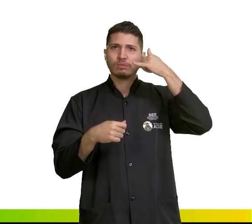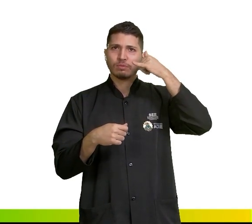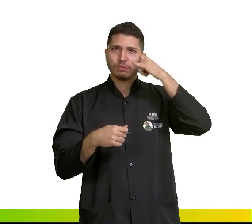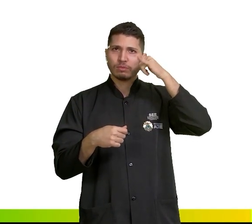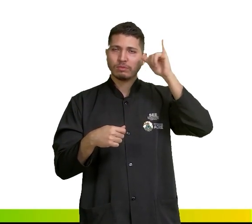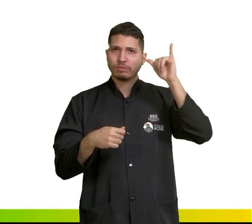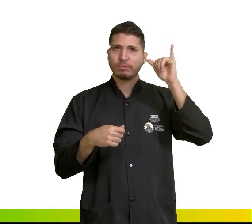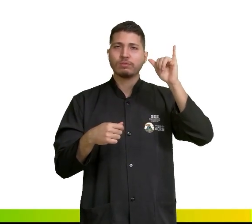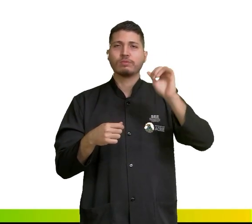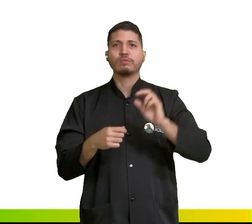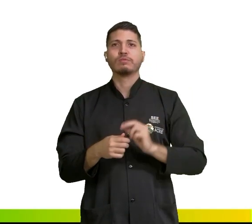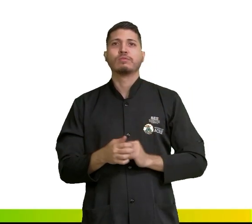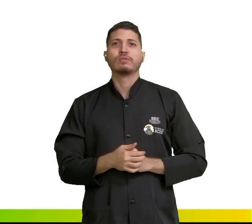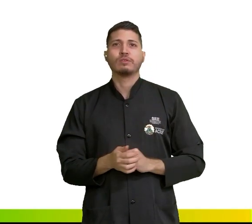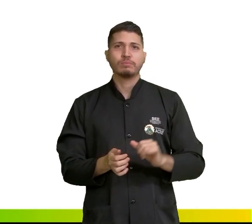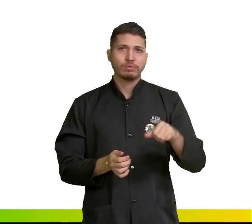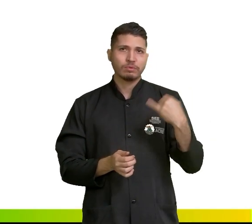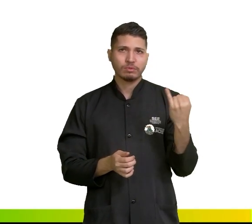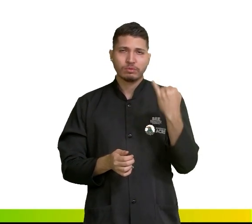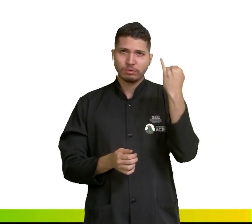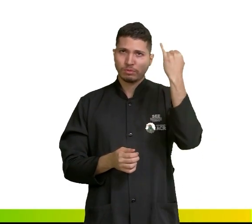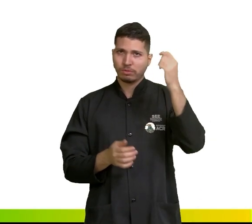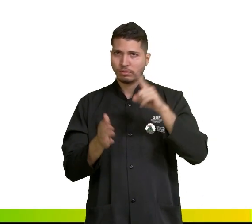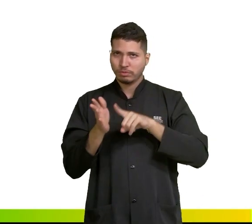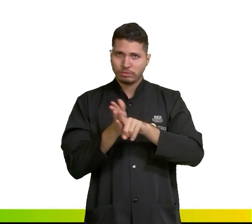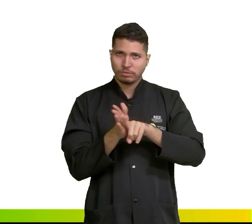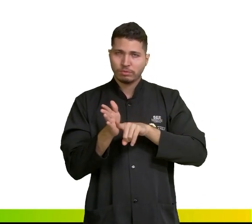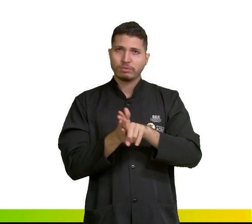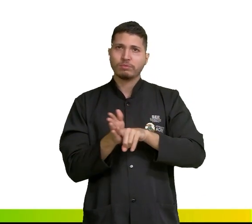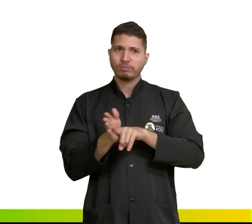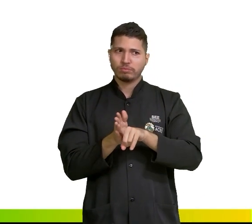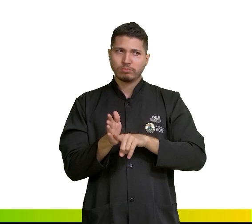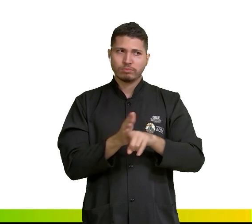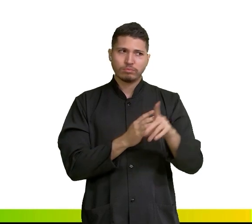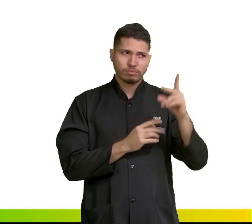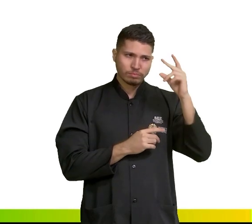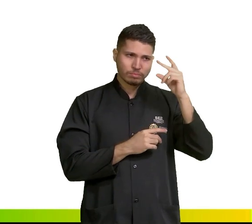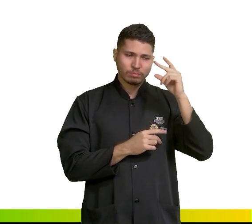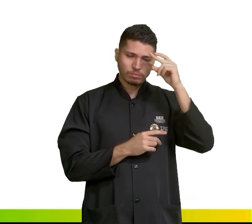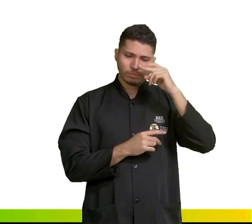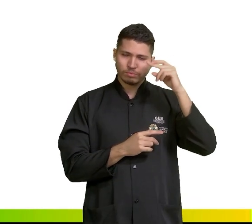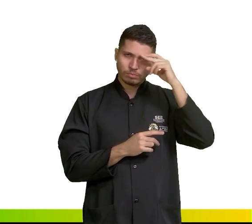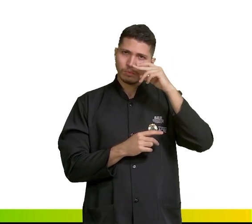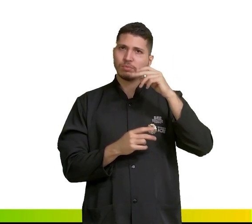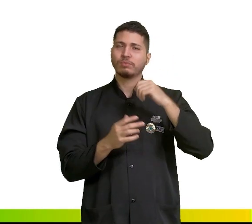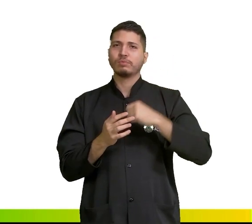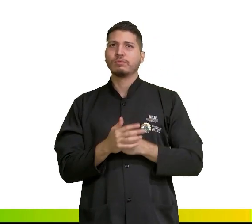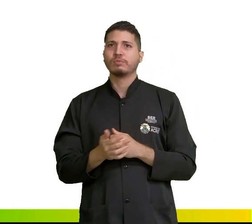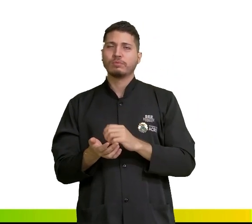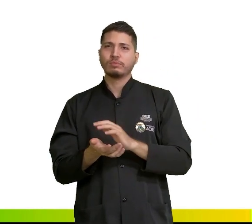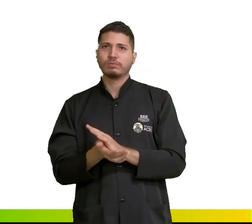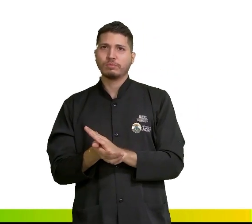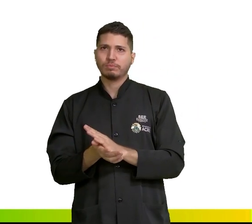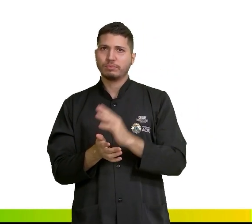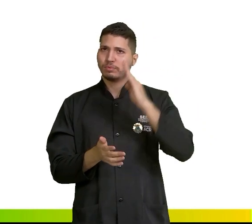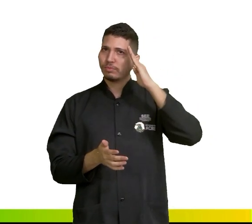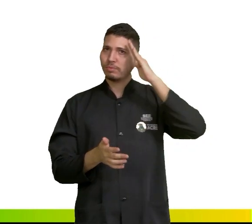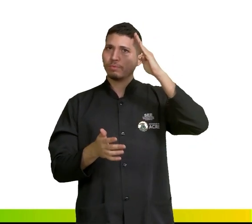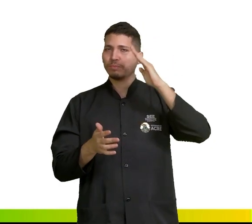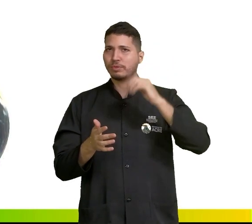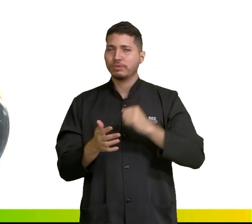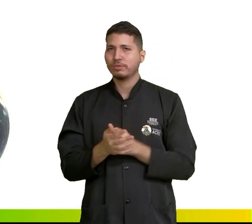De fiscalização, principalmente das queimadas, principalmente da degradação do solo, da poluição dos rios, entre